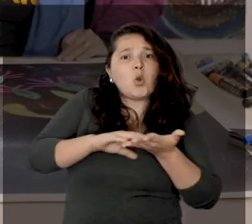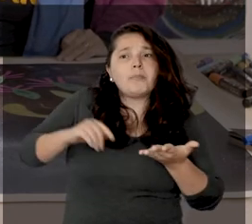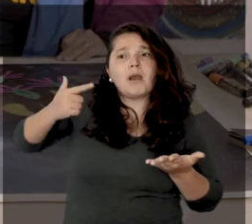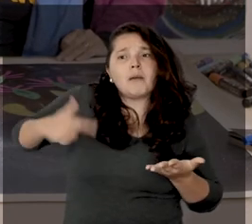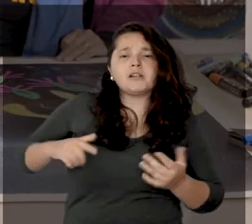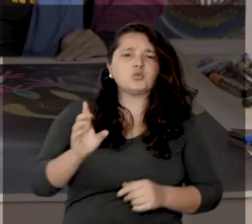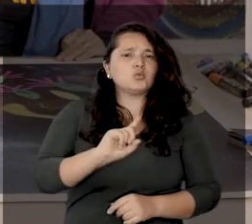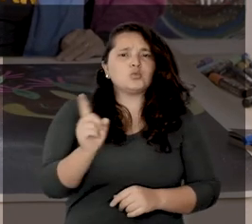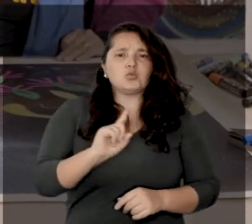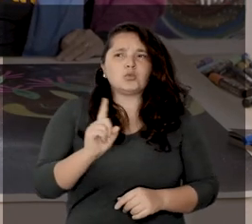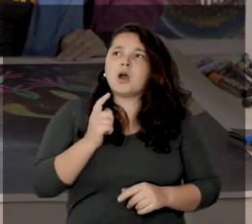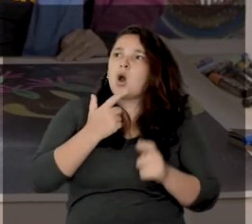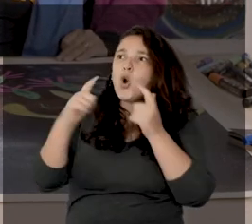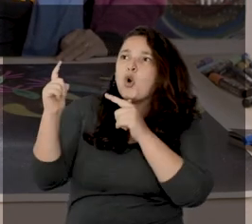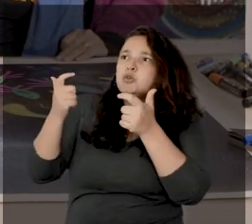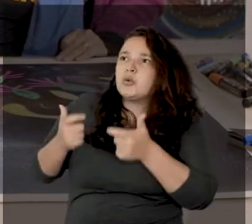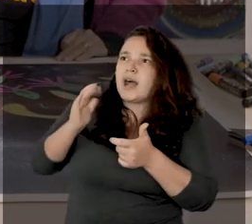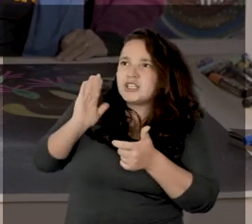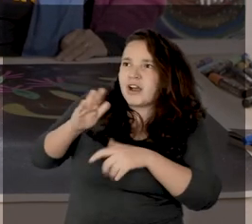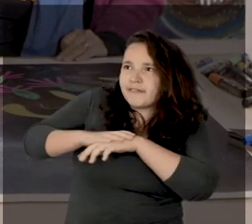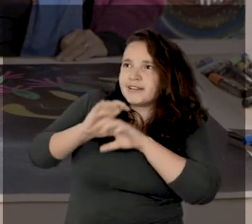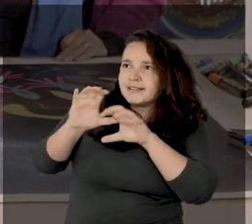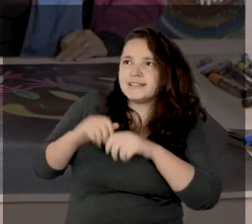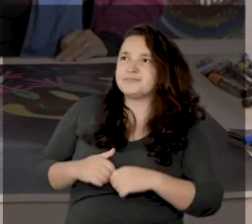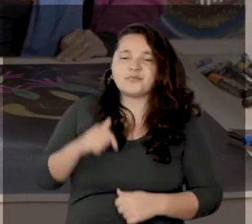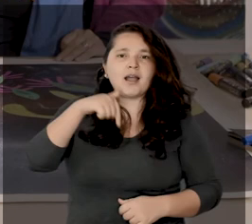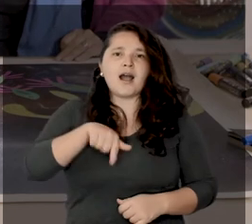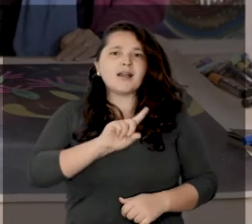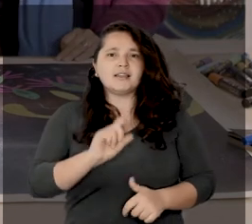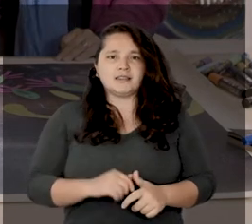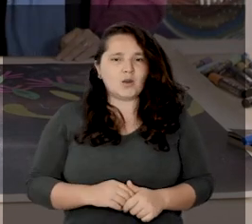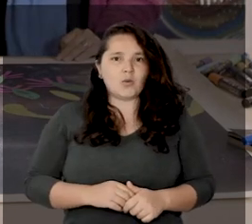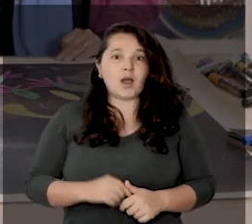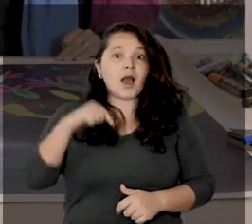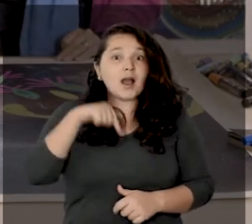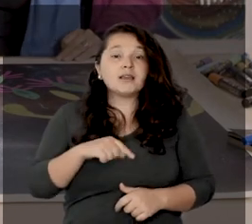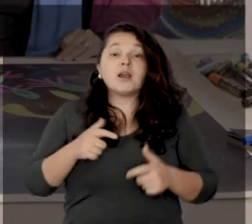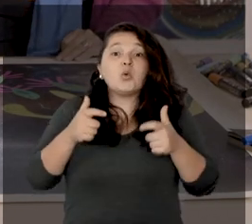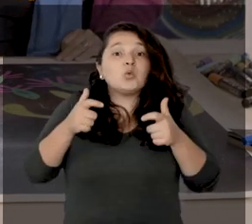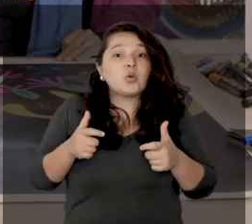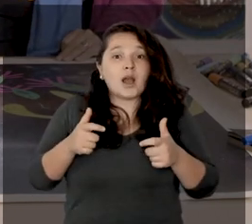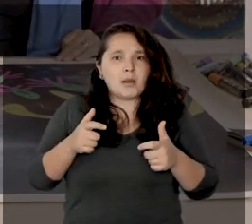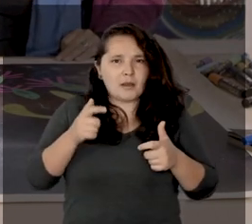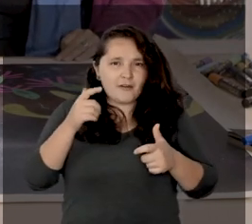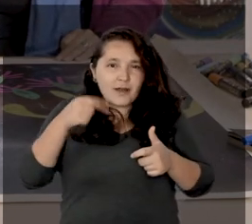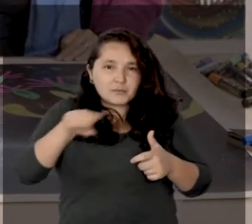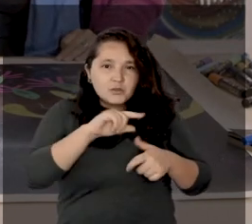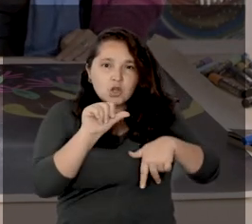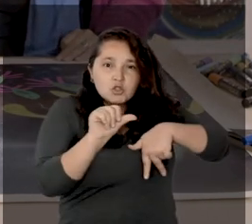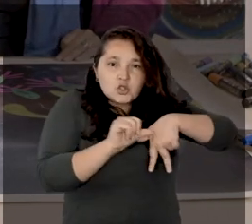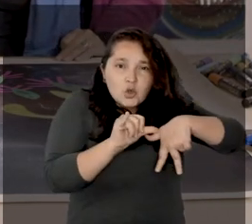repetido nos outros lugares. Isso não é um lugar de fazer as pessoas sofrerem, é um lugar de se criar, de